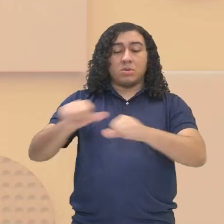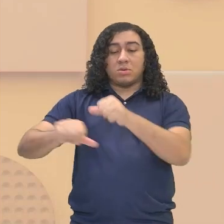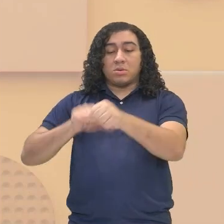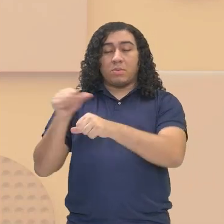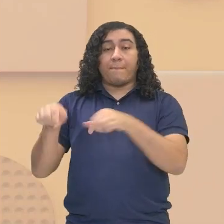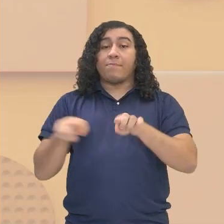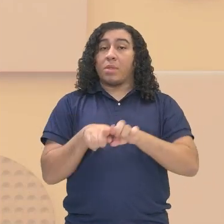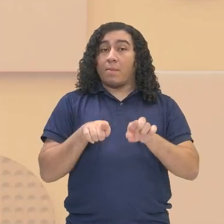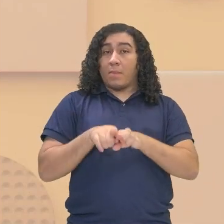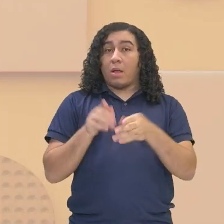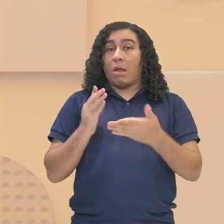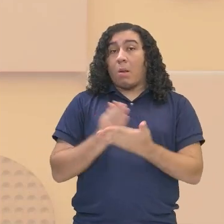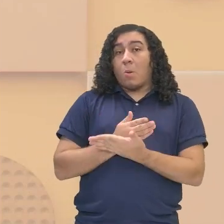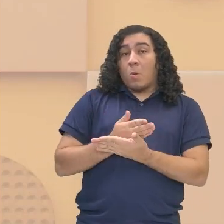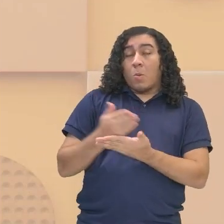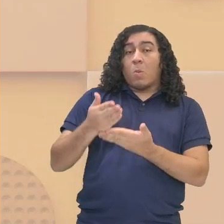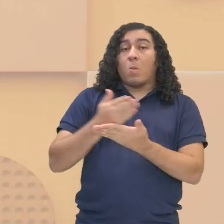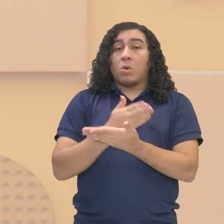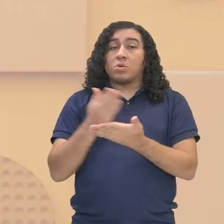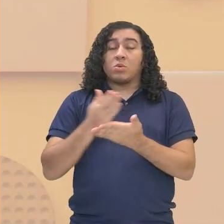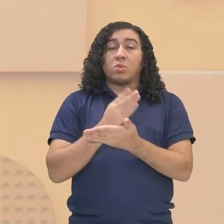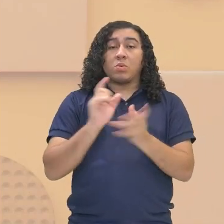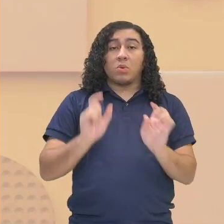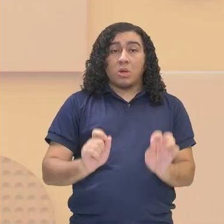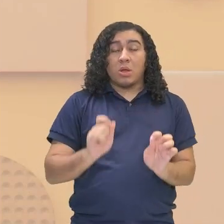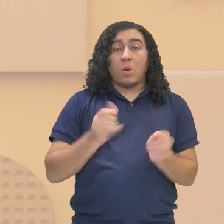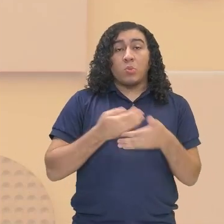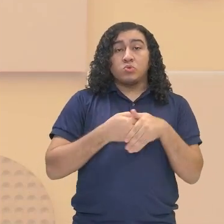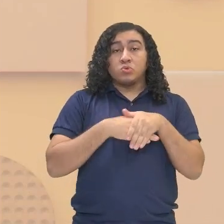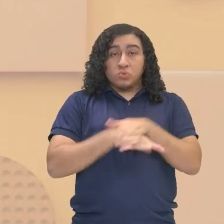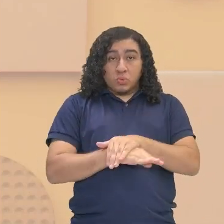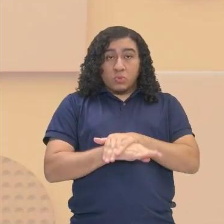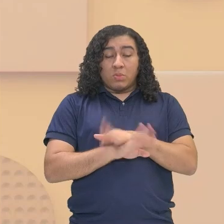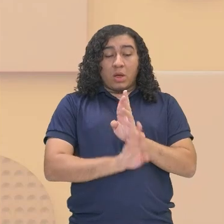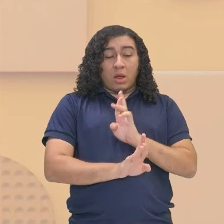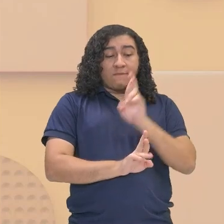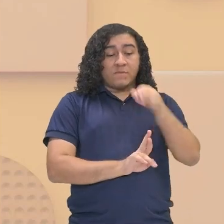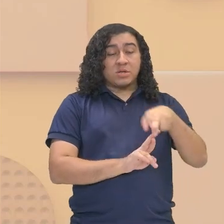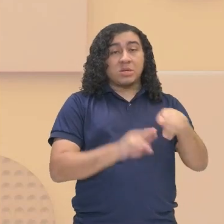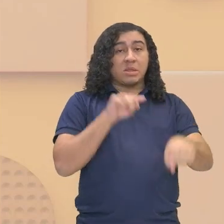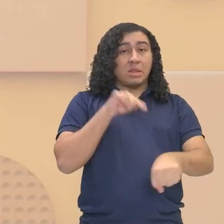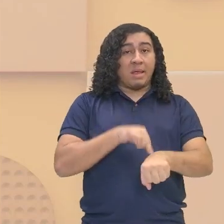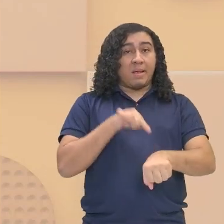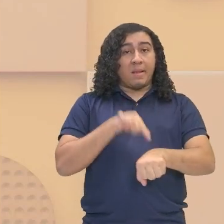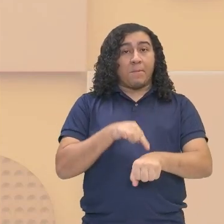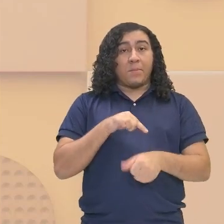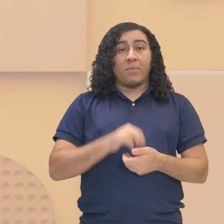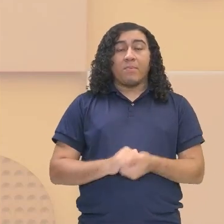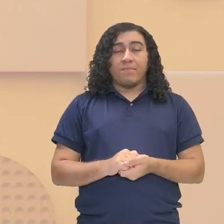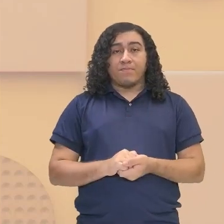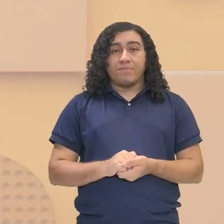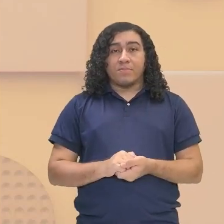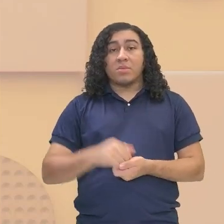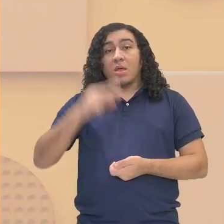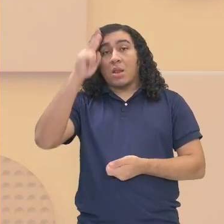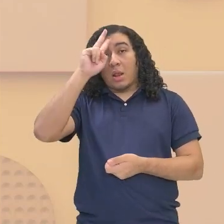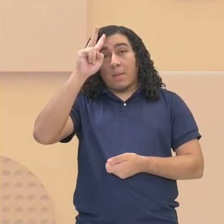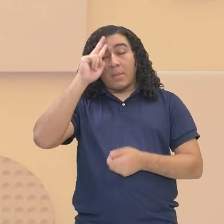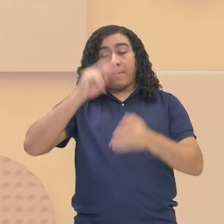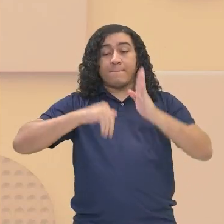algumas permanências também ligadas, então, o quê? Ao tempo. Lembra lá que o trabalho, então, do historiador é o quê?